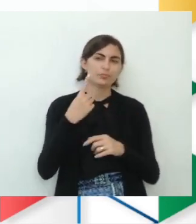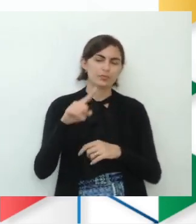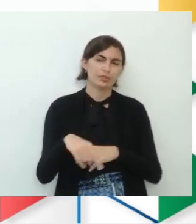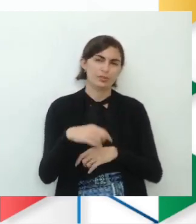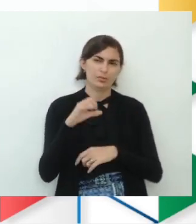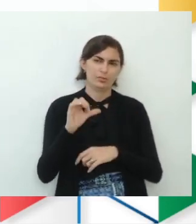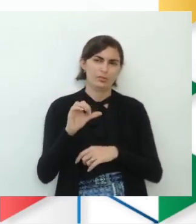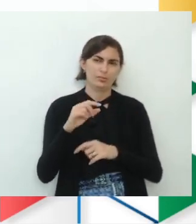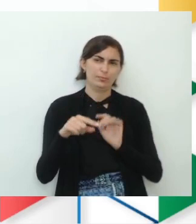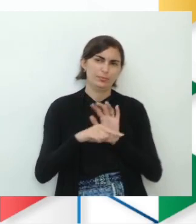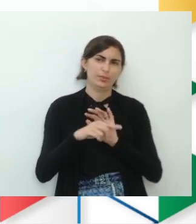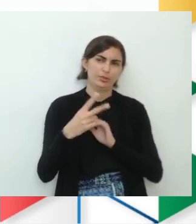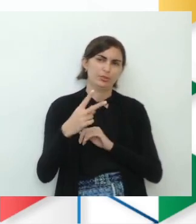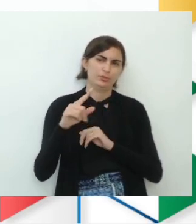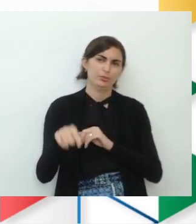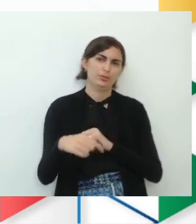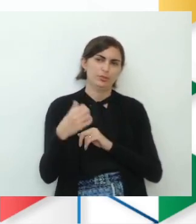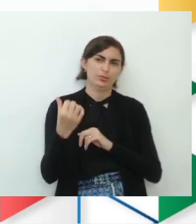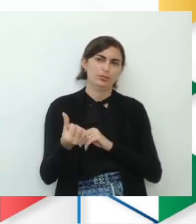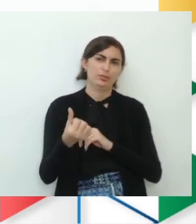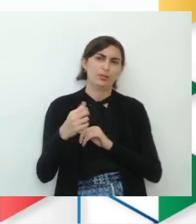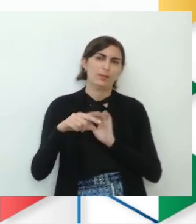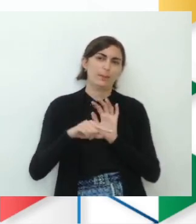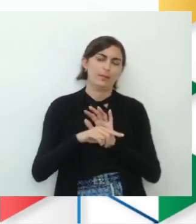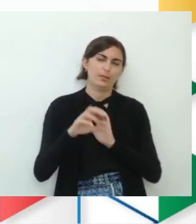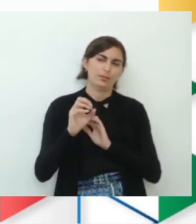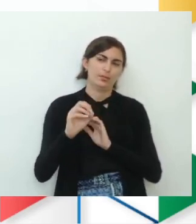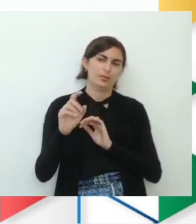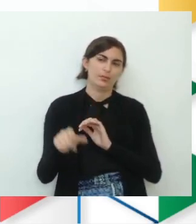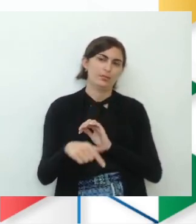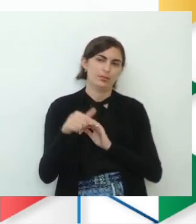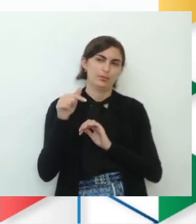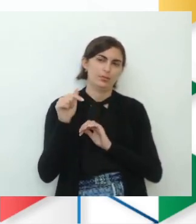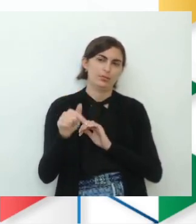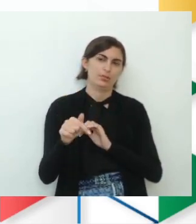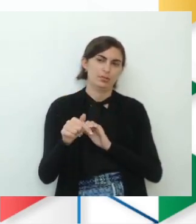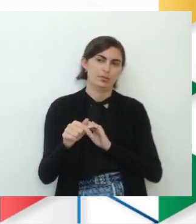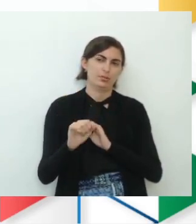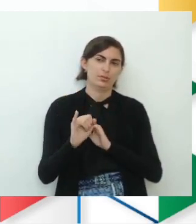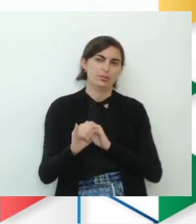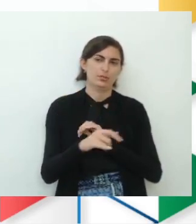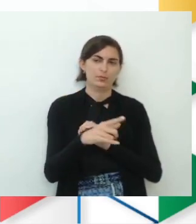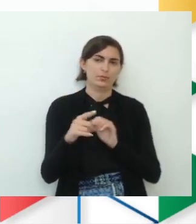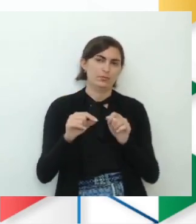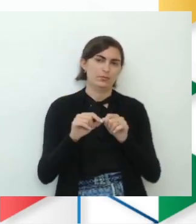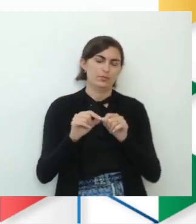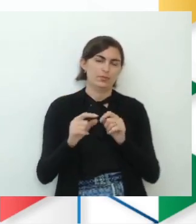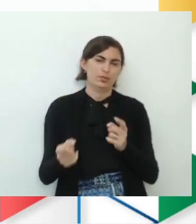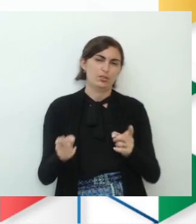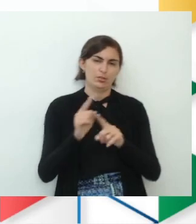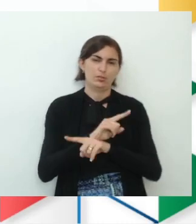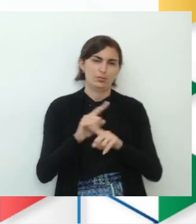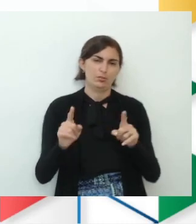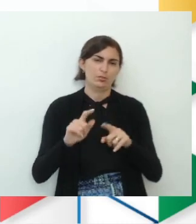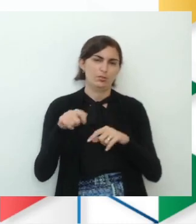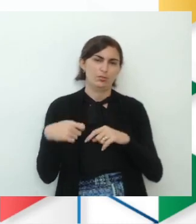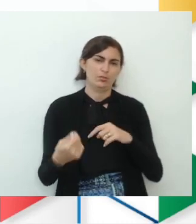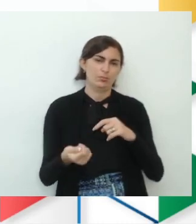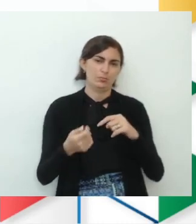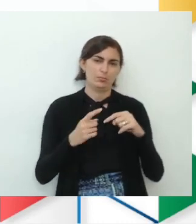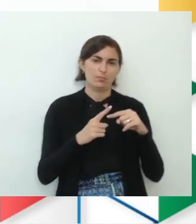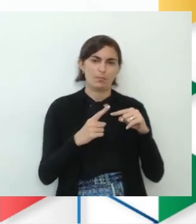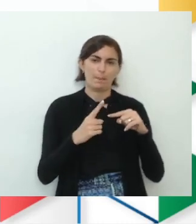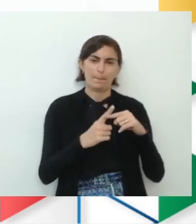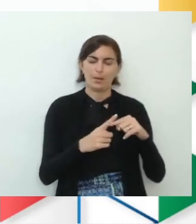menos 2,6 vai dar menos 0,7. Agora, se fizer o jogo de sinal mais com menos vai dar